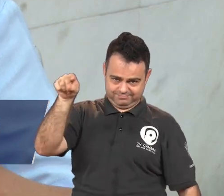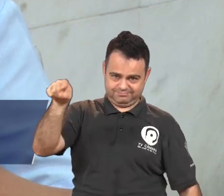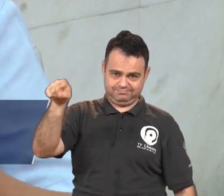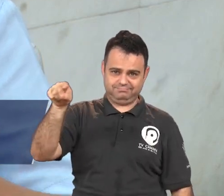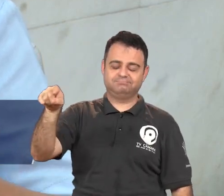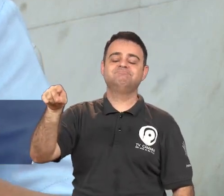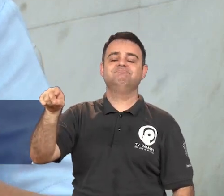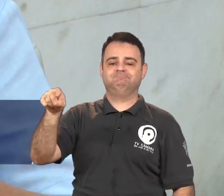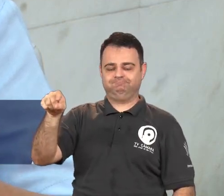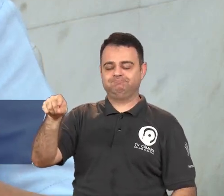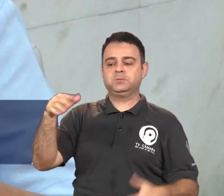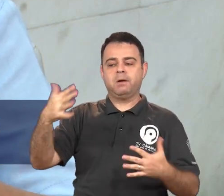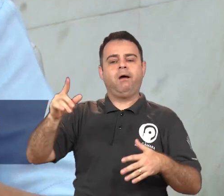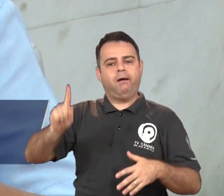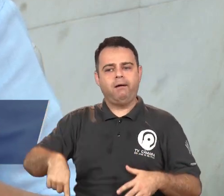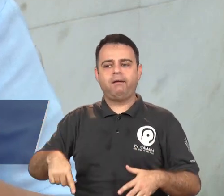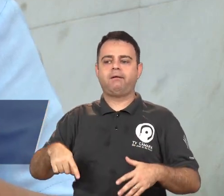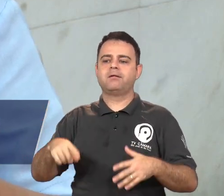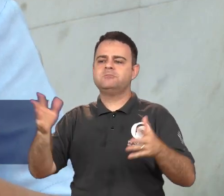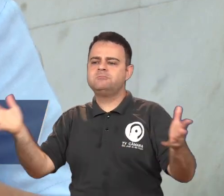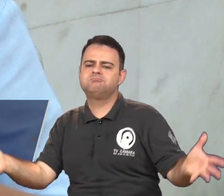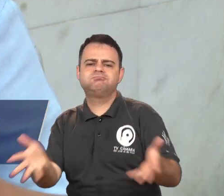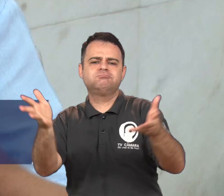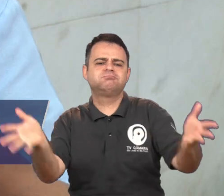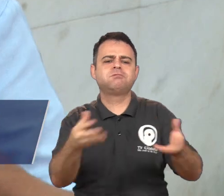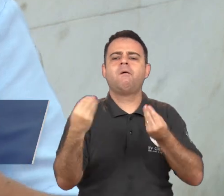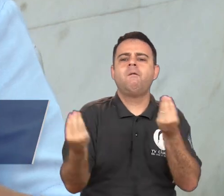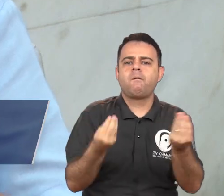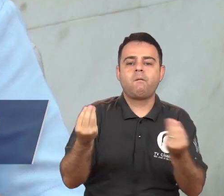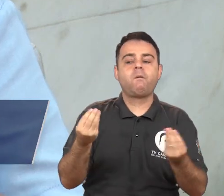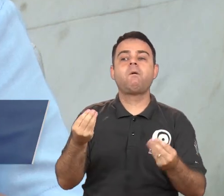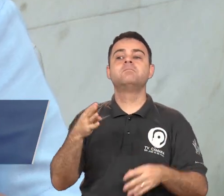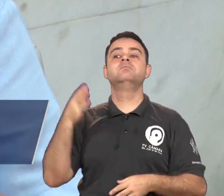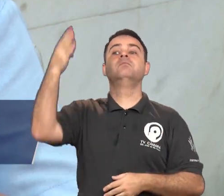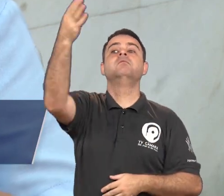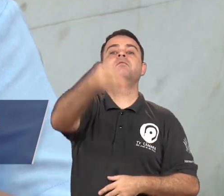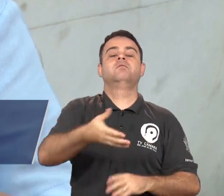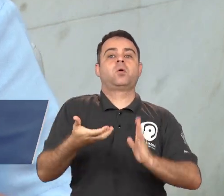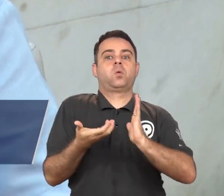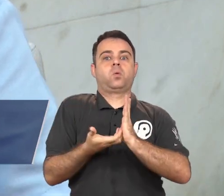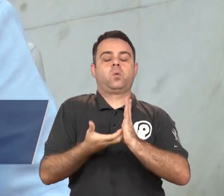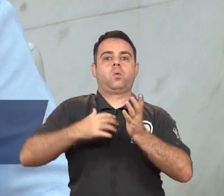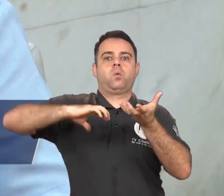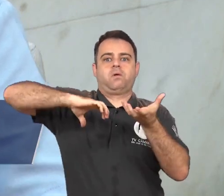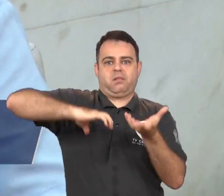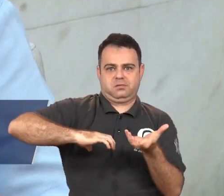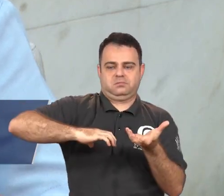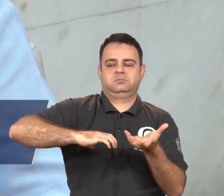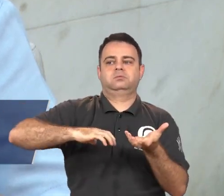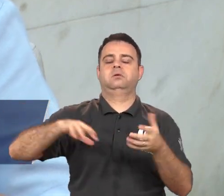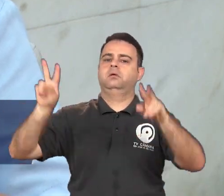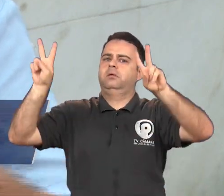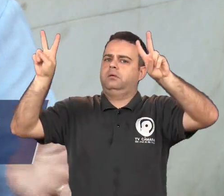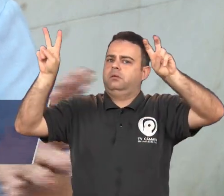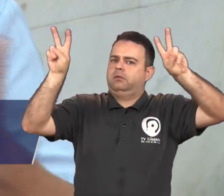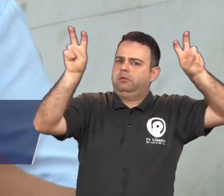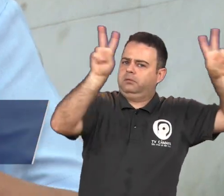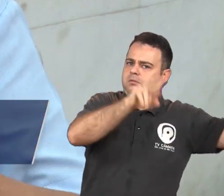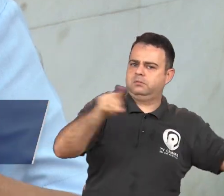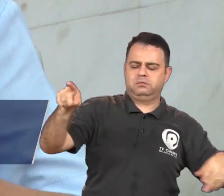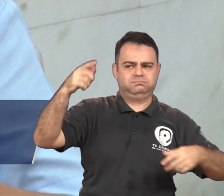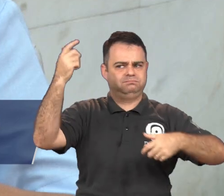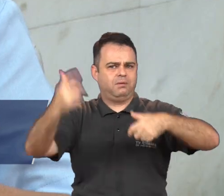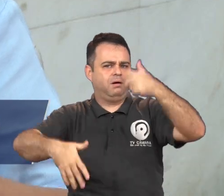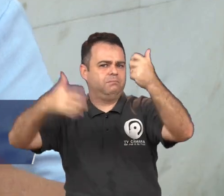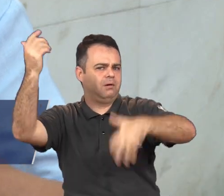onde nós precisamos fazer um trabalho político frente ao Congresso, porque são muitas pautas que a